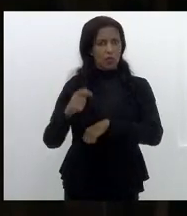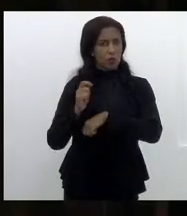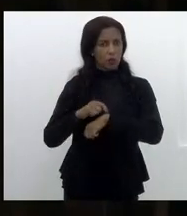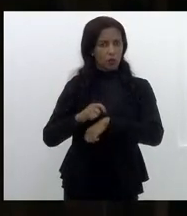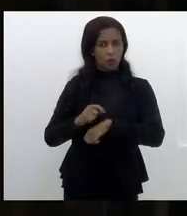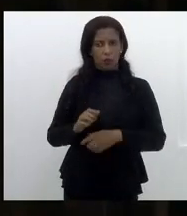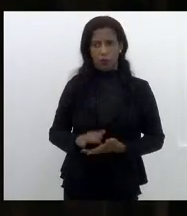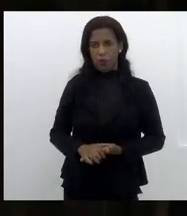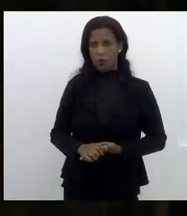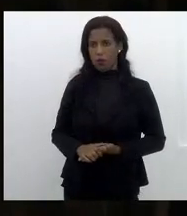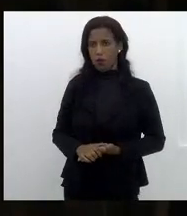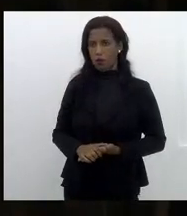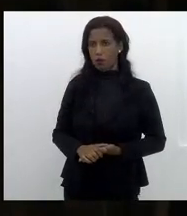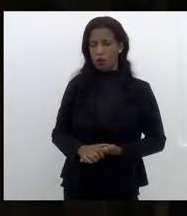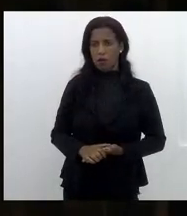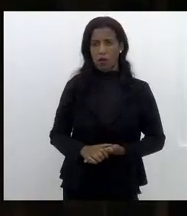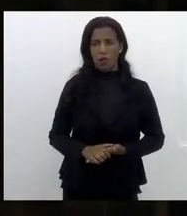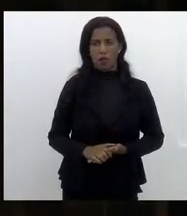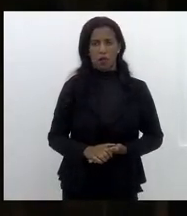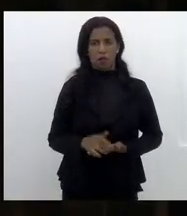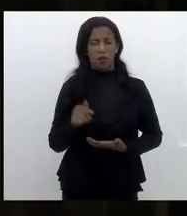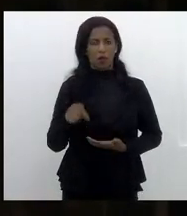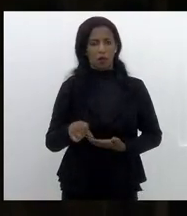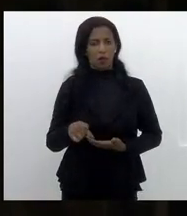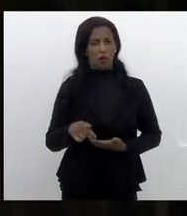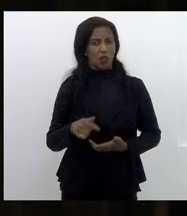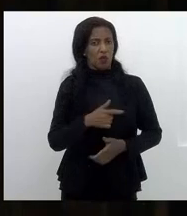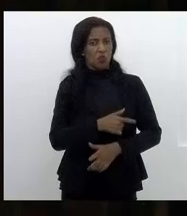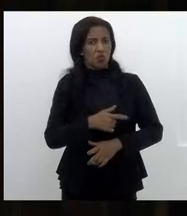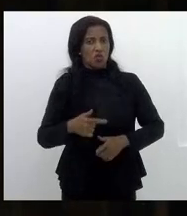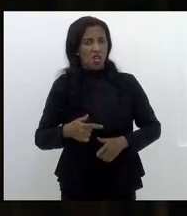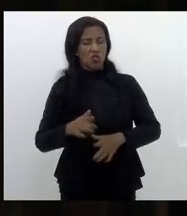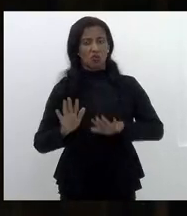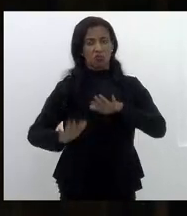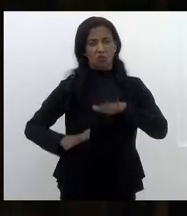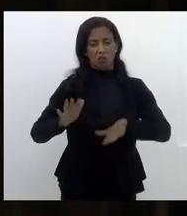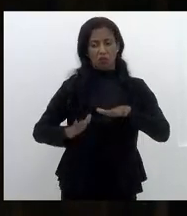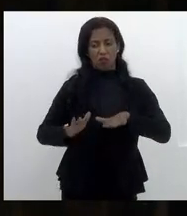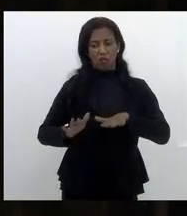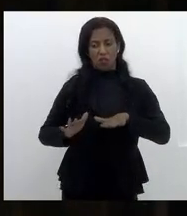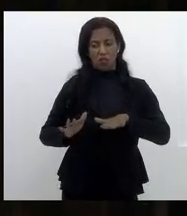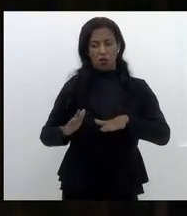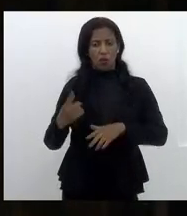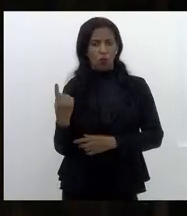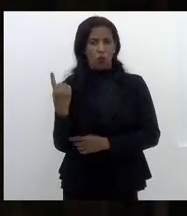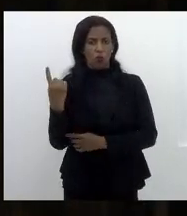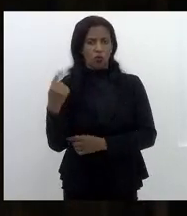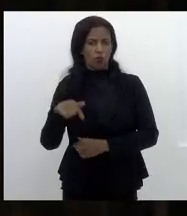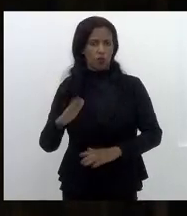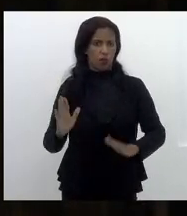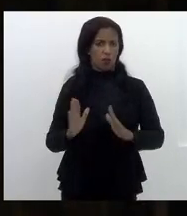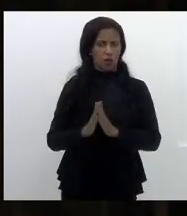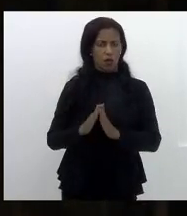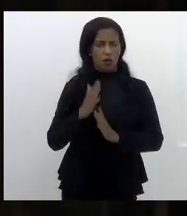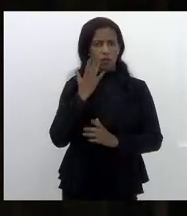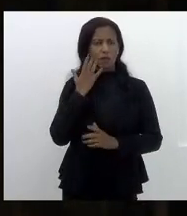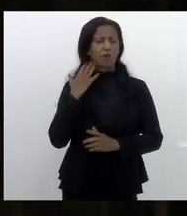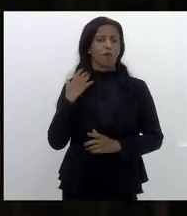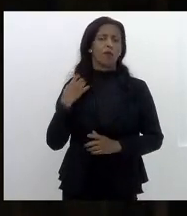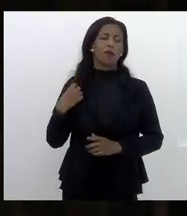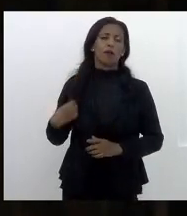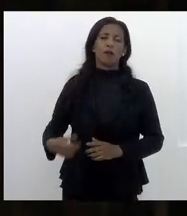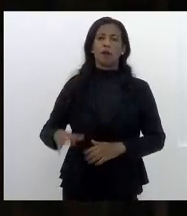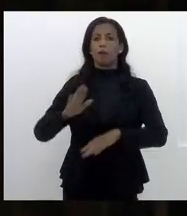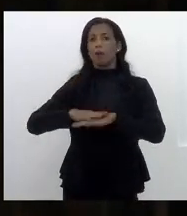momento em que no gesto talvez inédito nessa casa hoje foram mais